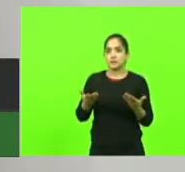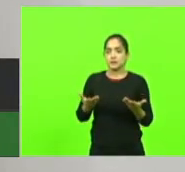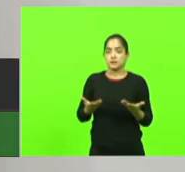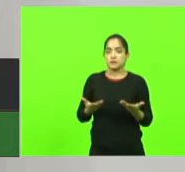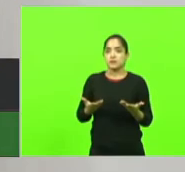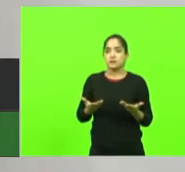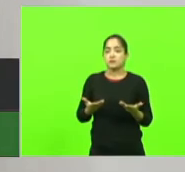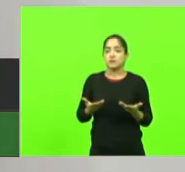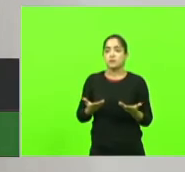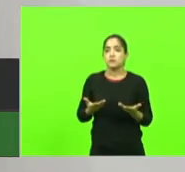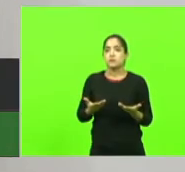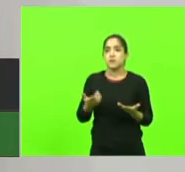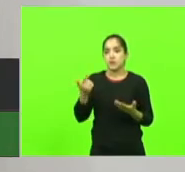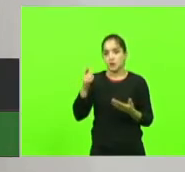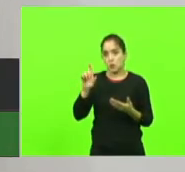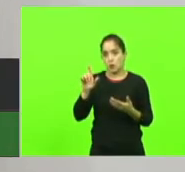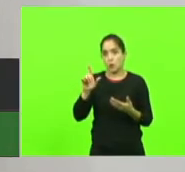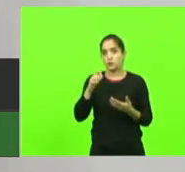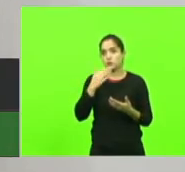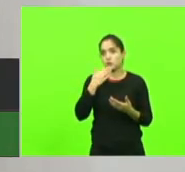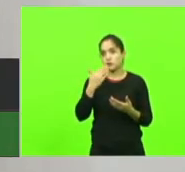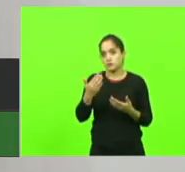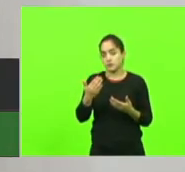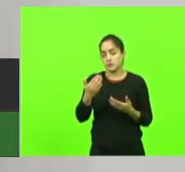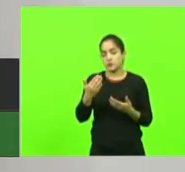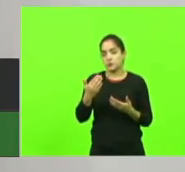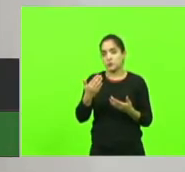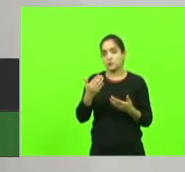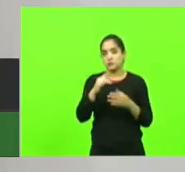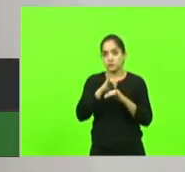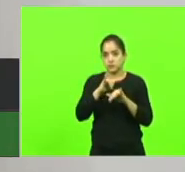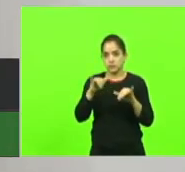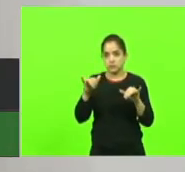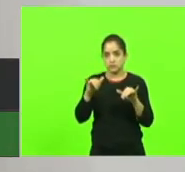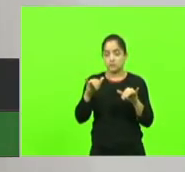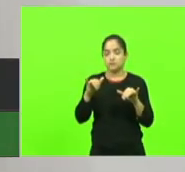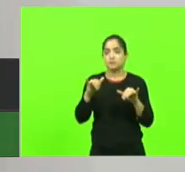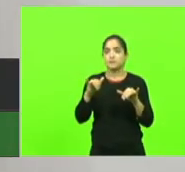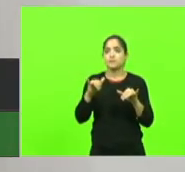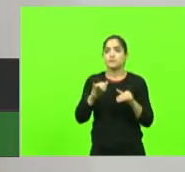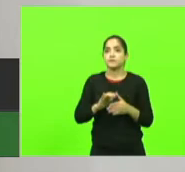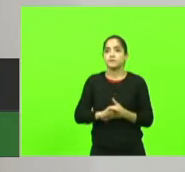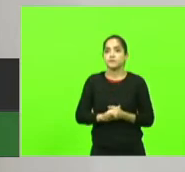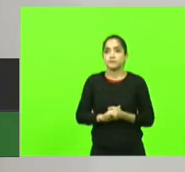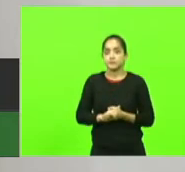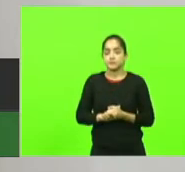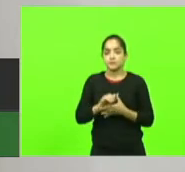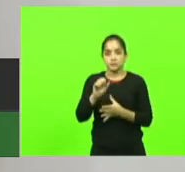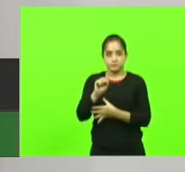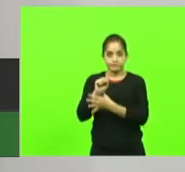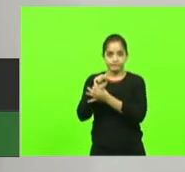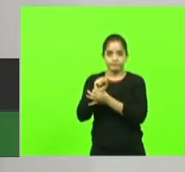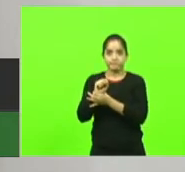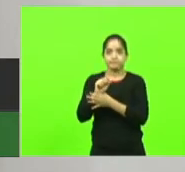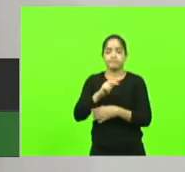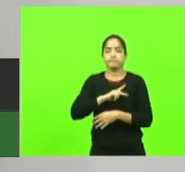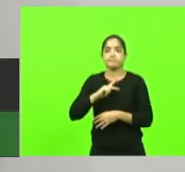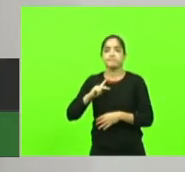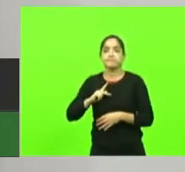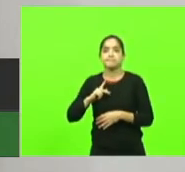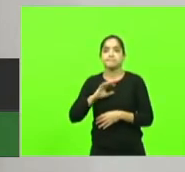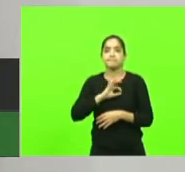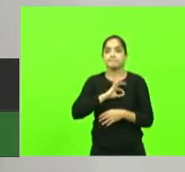eu tenho outros dois pleitos a relatar com referência à segurança pública, à Polícia